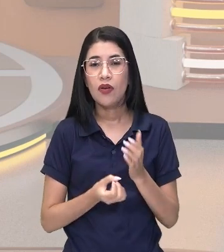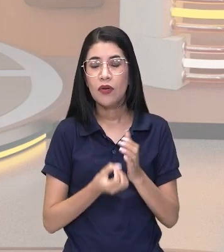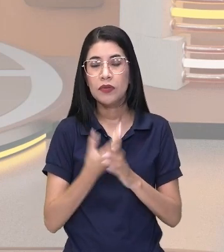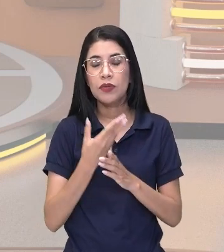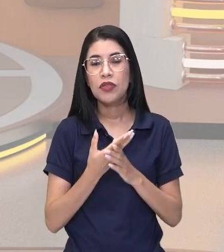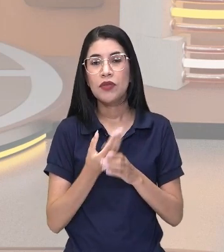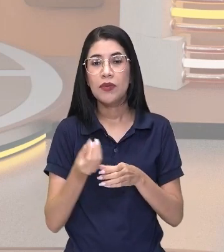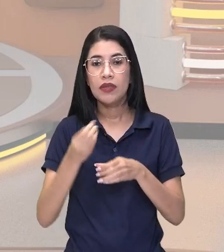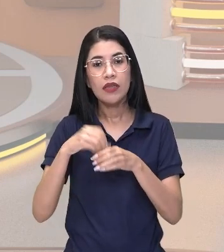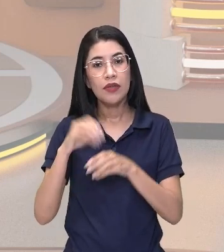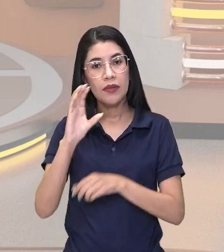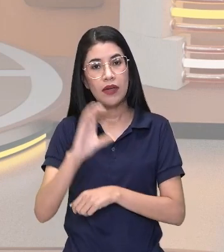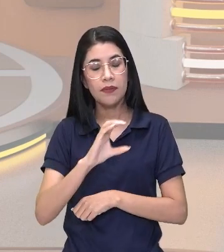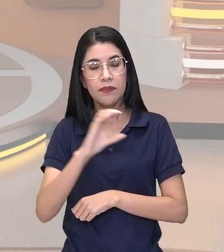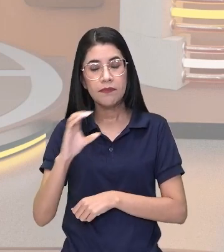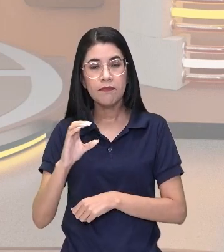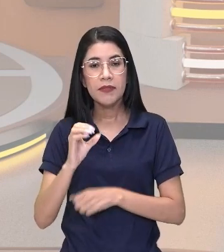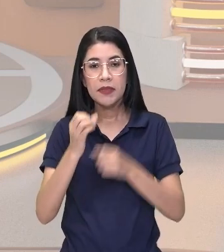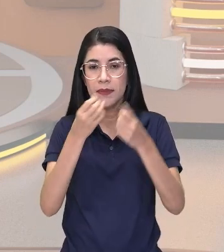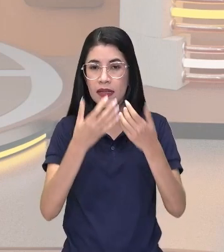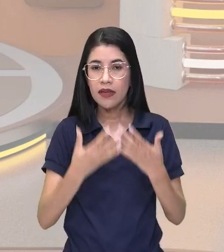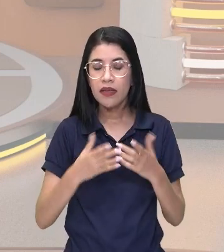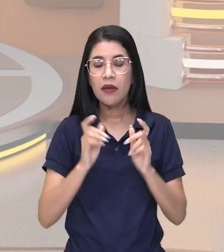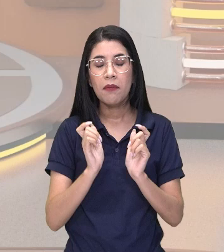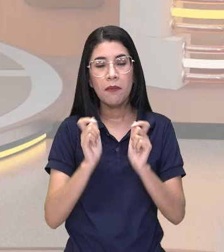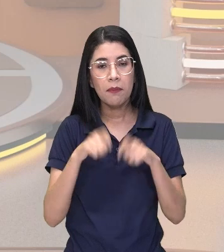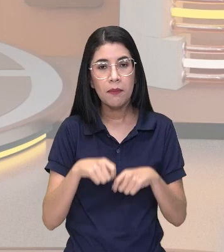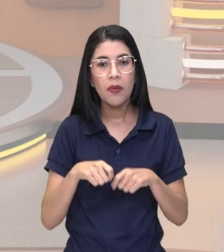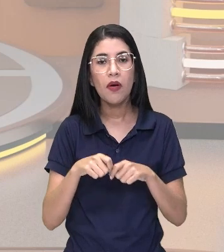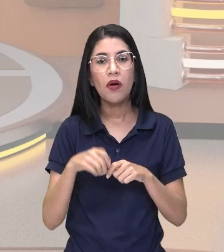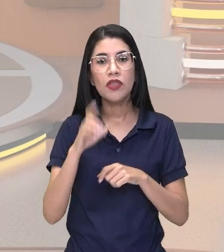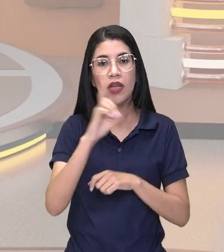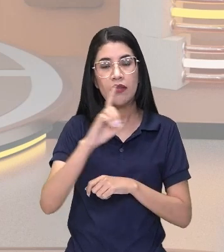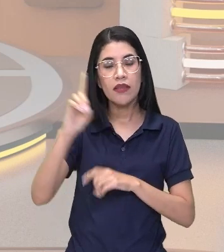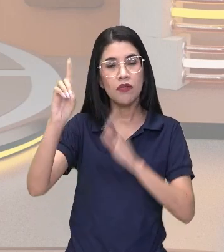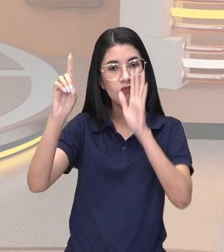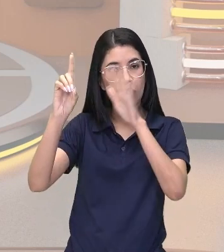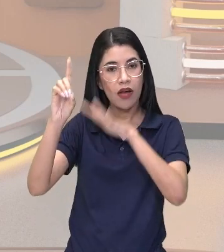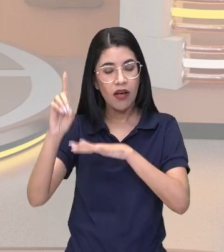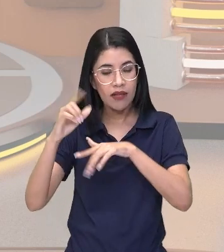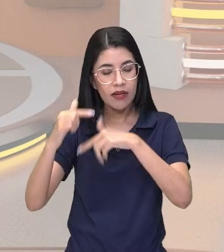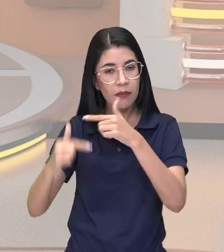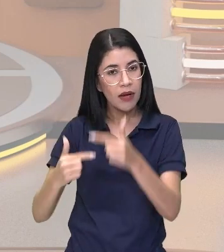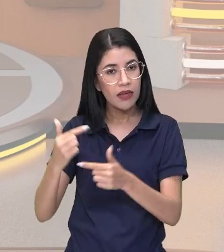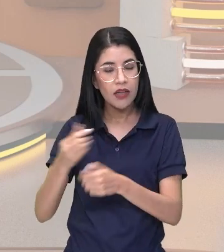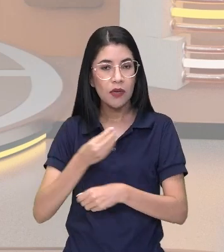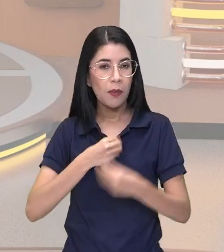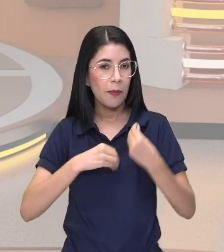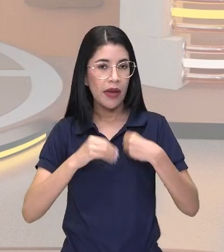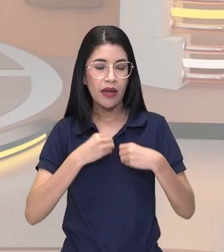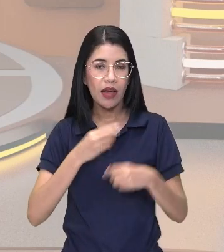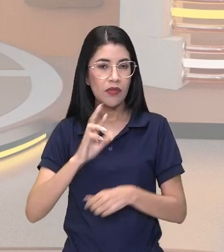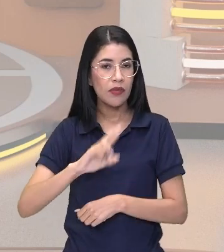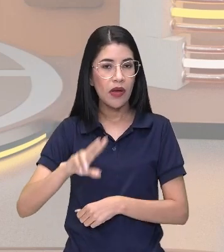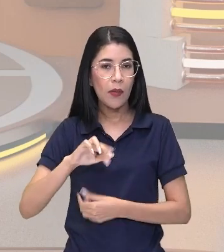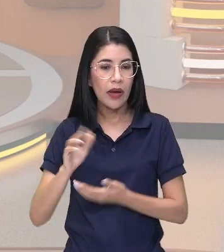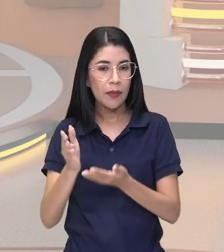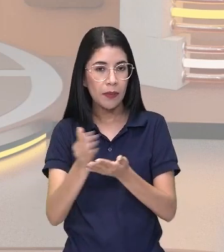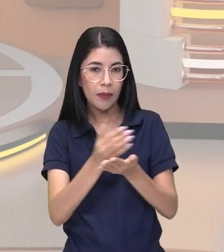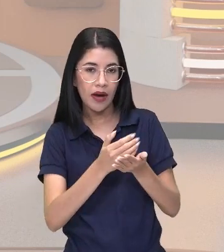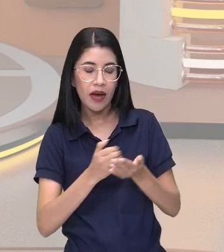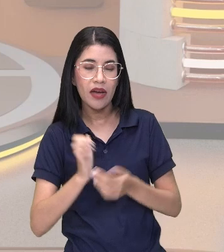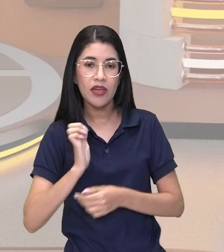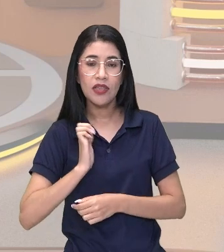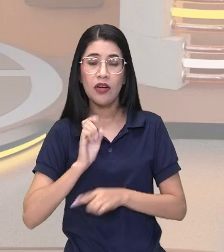cristandade, dizia o seguinte, que você pode honrar a Deus com o seu trabalho e que não é pecado você acumular riqueza. O